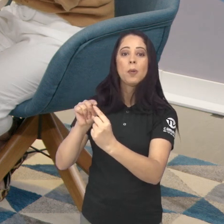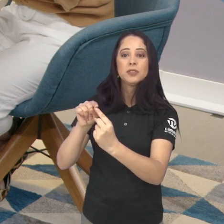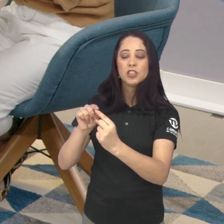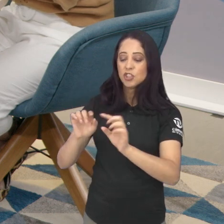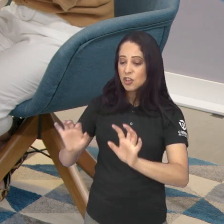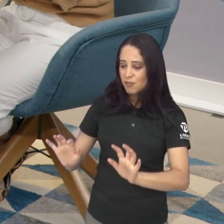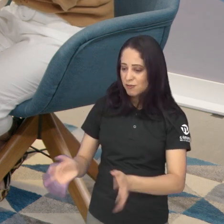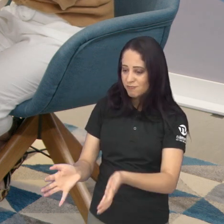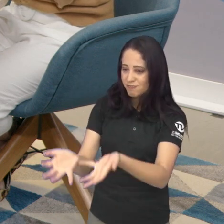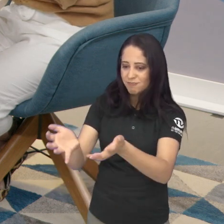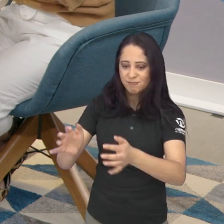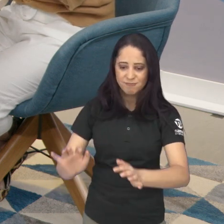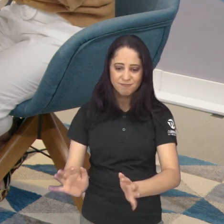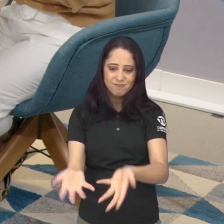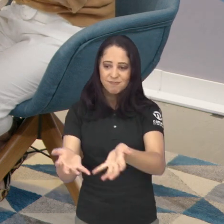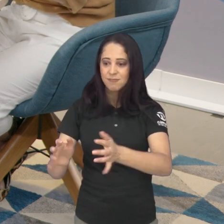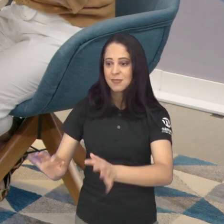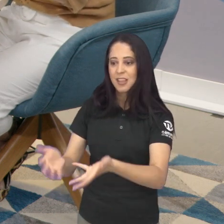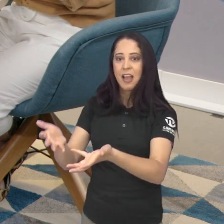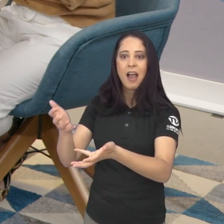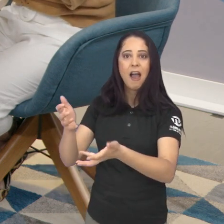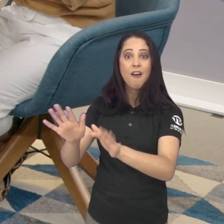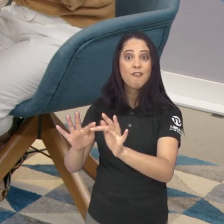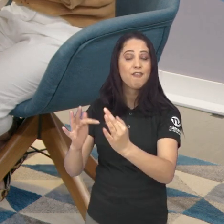promover evento no sentido de tentar trazer